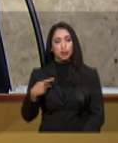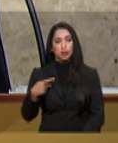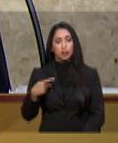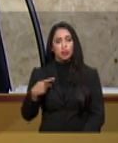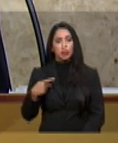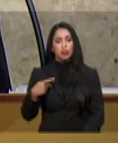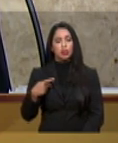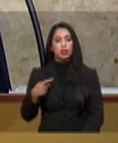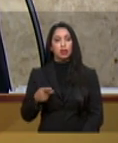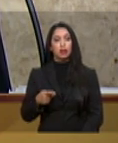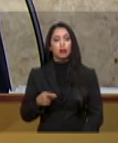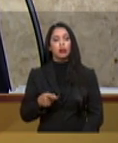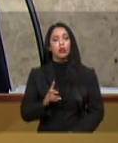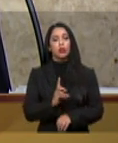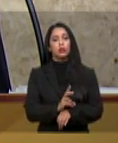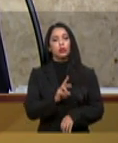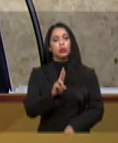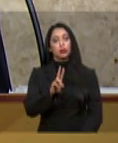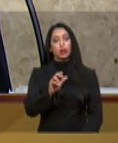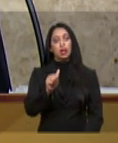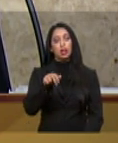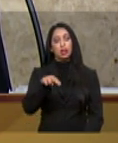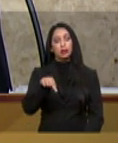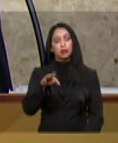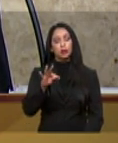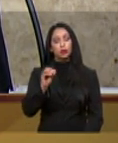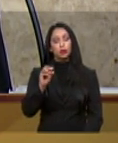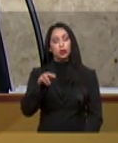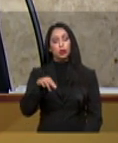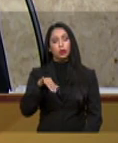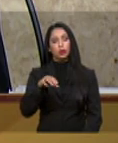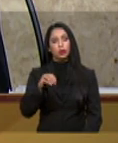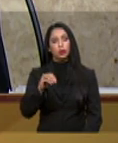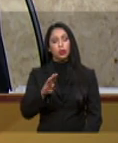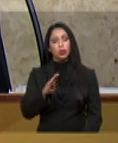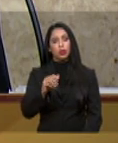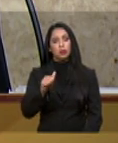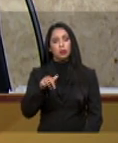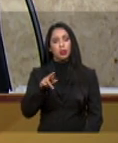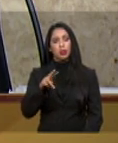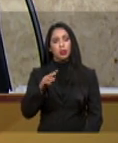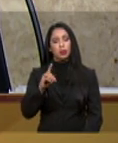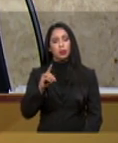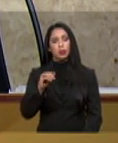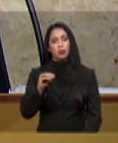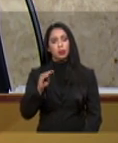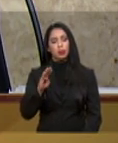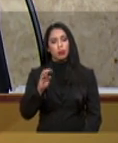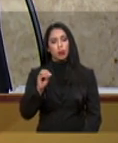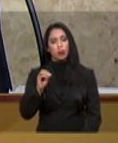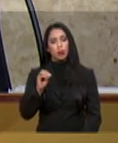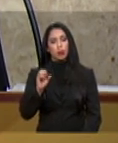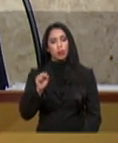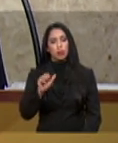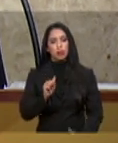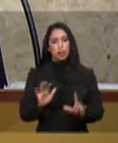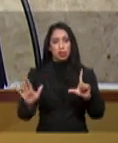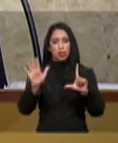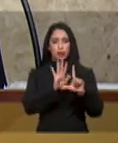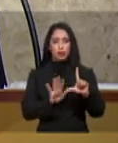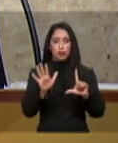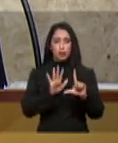doutor Antônio Ezequiel Inácio Barbosa, Defensor Público da União, que está em nossa